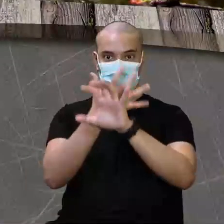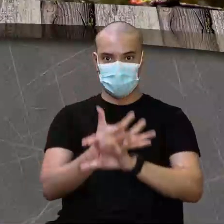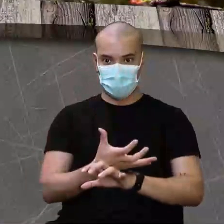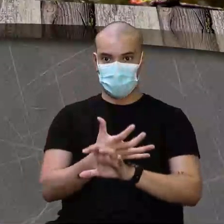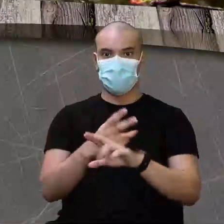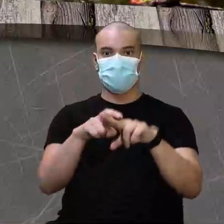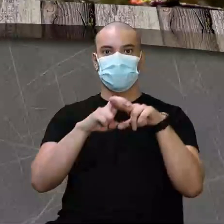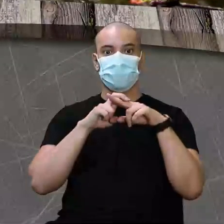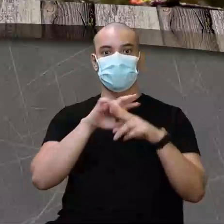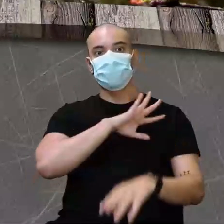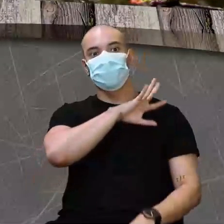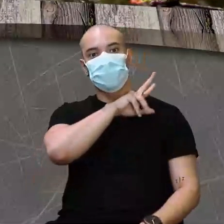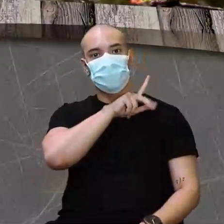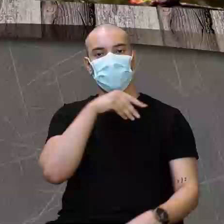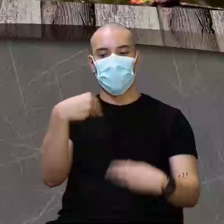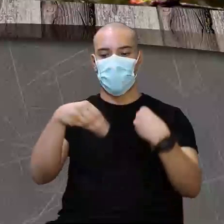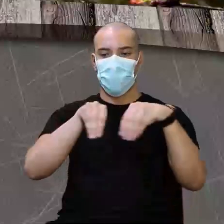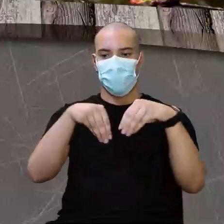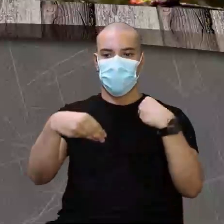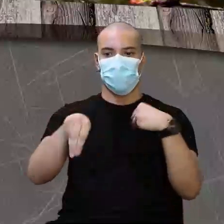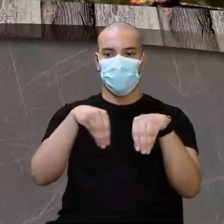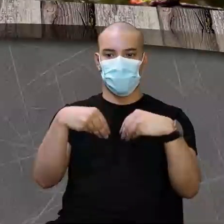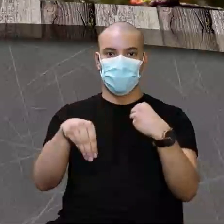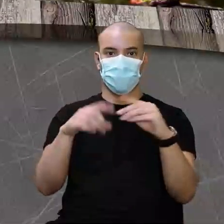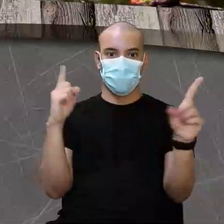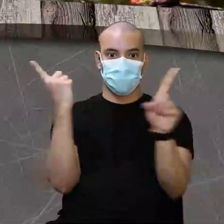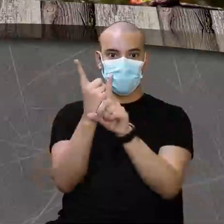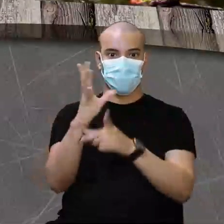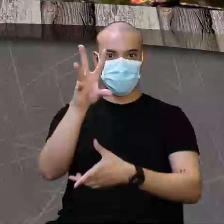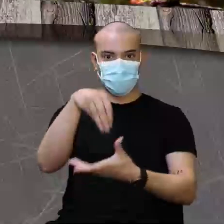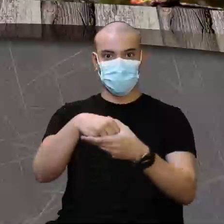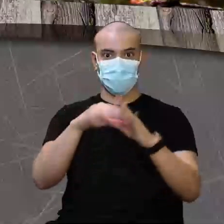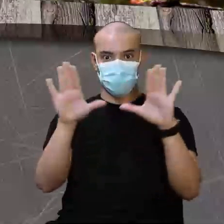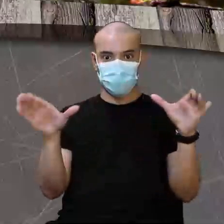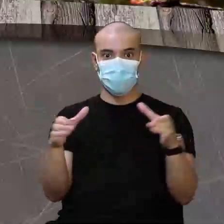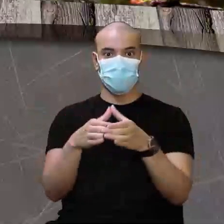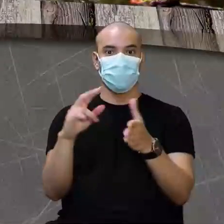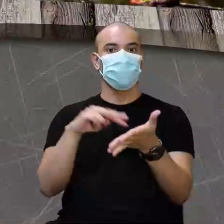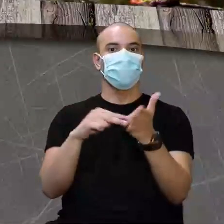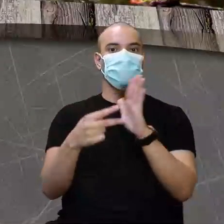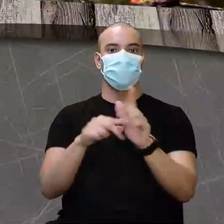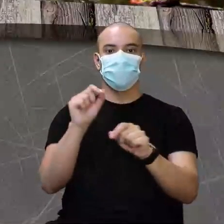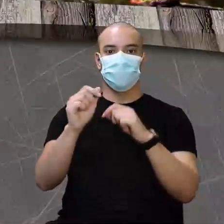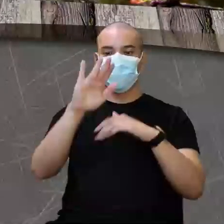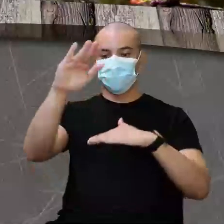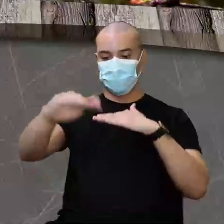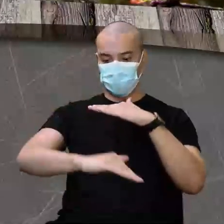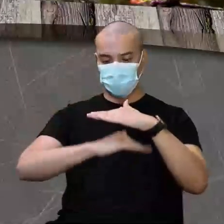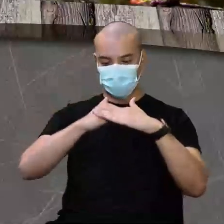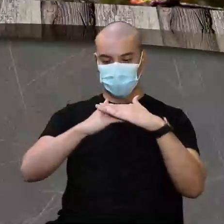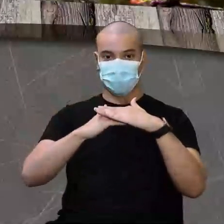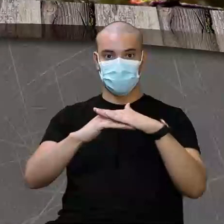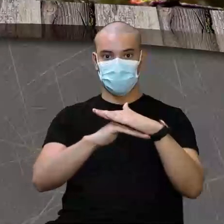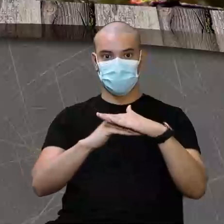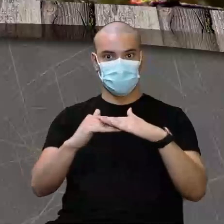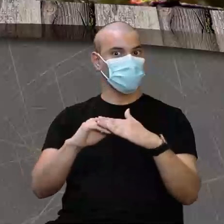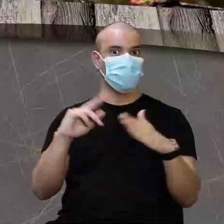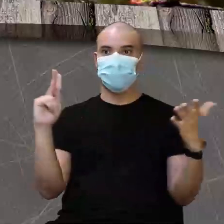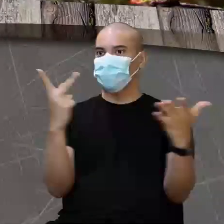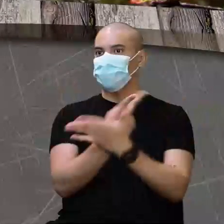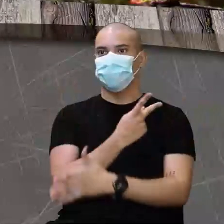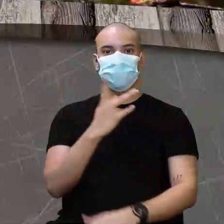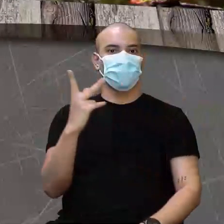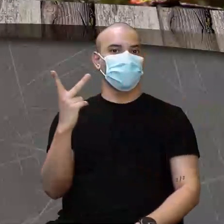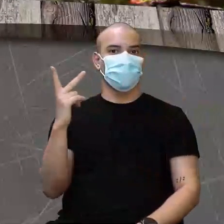Então, esses animais de corpo mole, que identificam essa fauna, eles foram soterrados por eventos